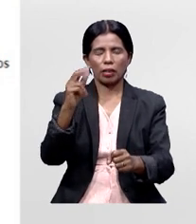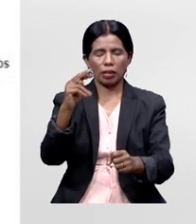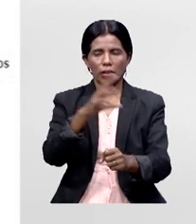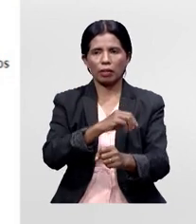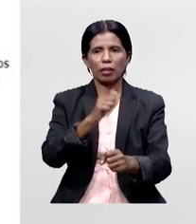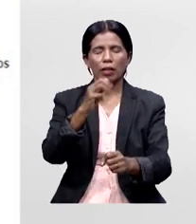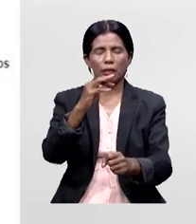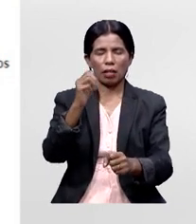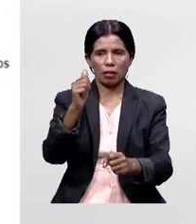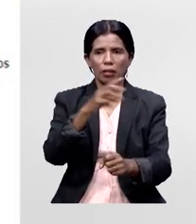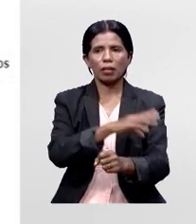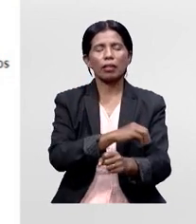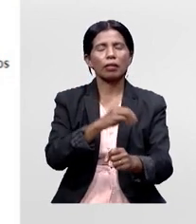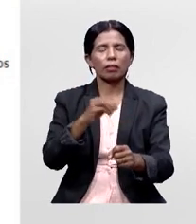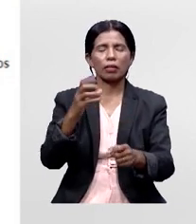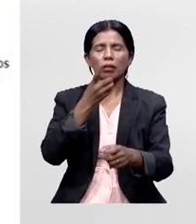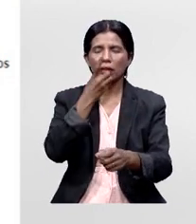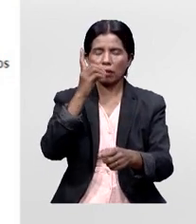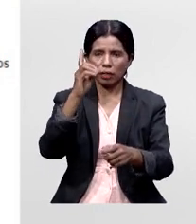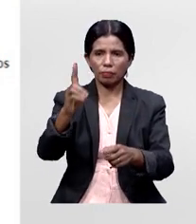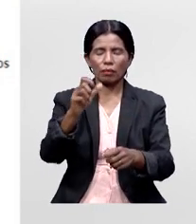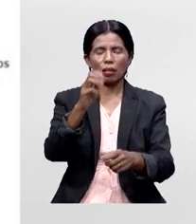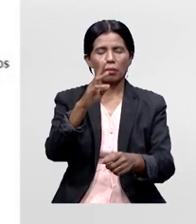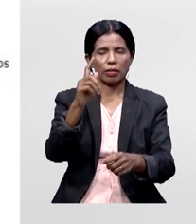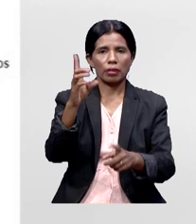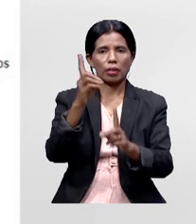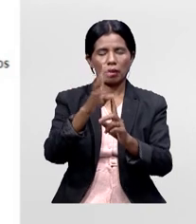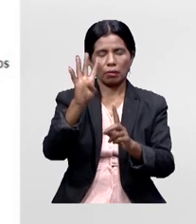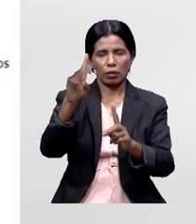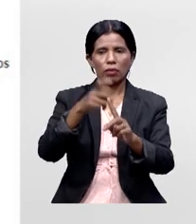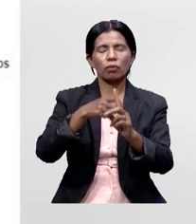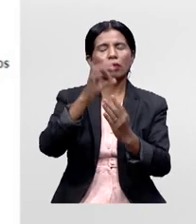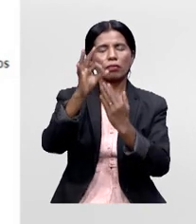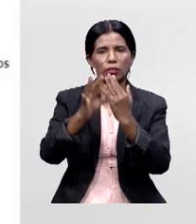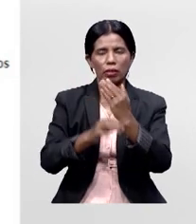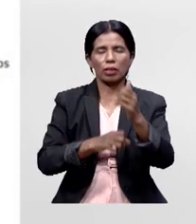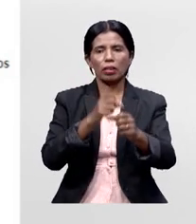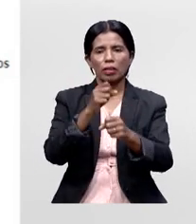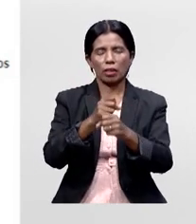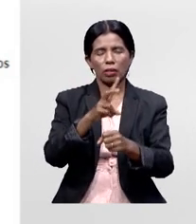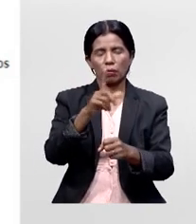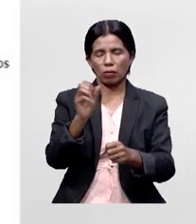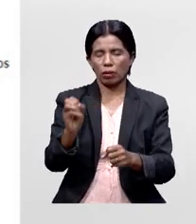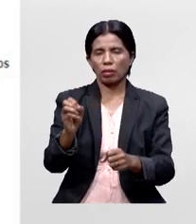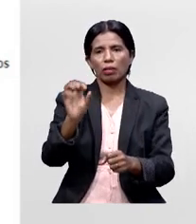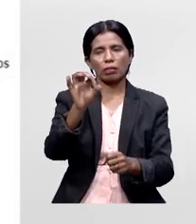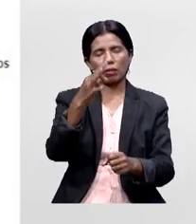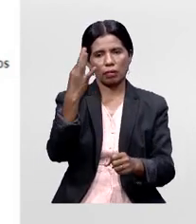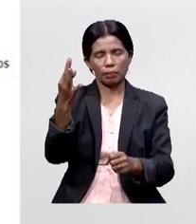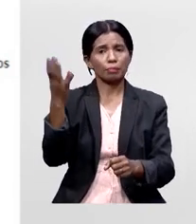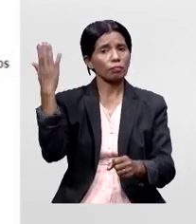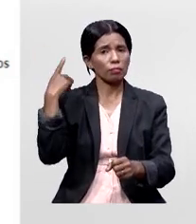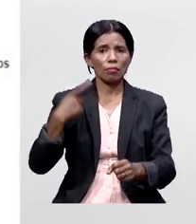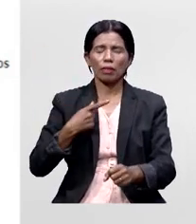Ahmad Ataib, e a declaração Abu Dhabi e Lauren Hat, fula em fevereiro, tina rinho rua Sanulo Recin Sia. Antes, no